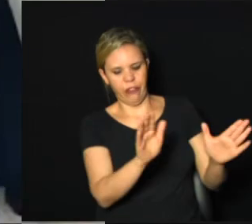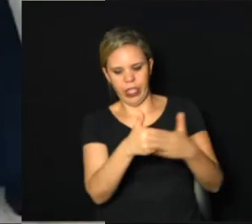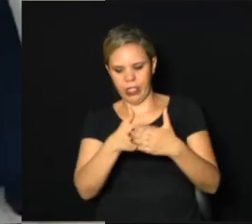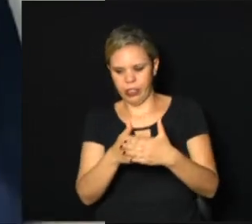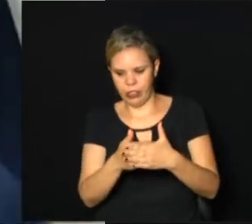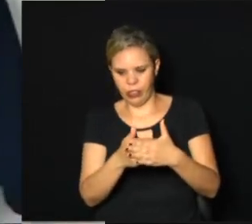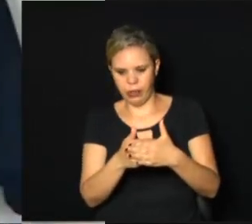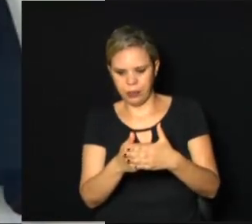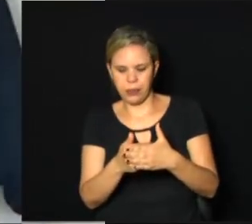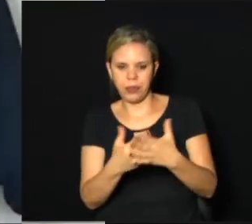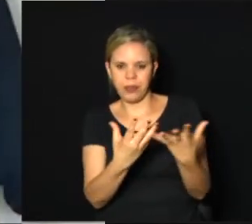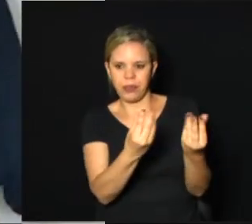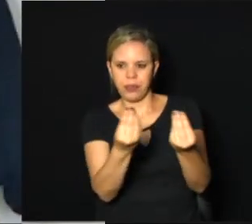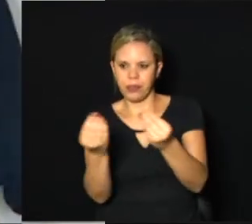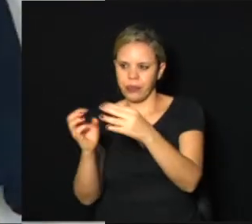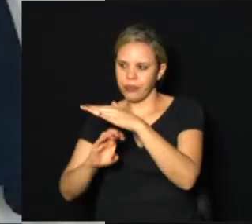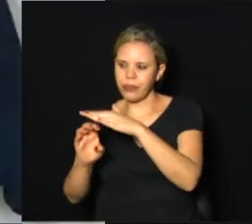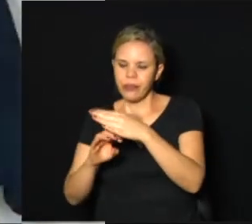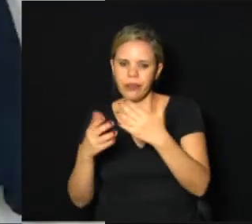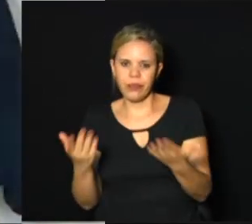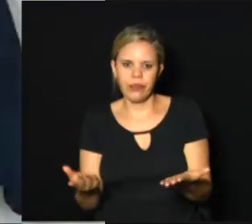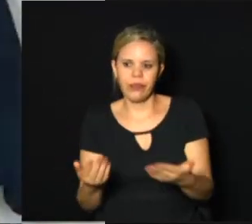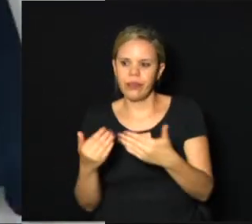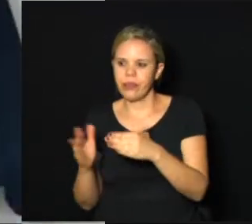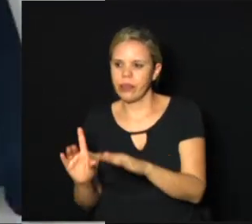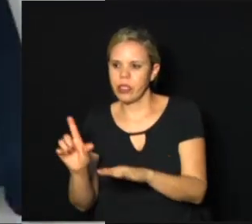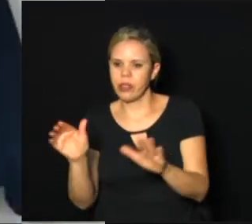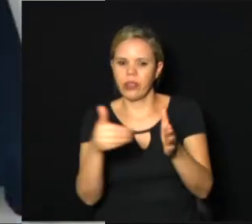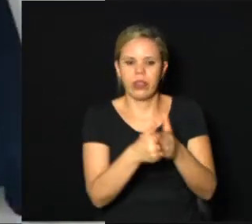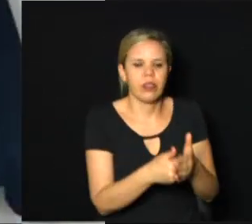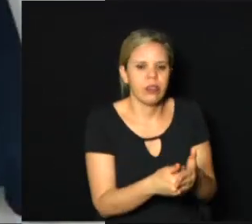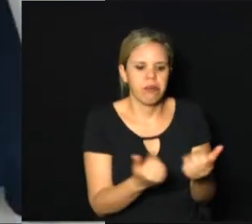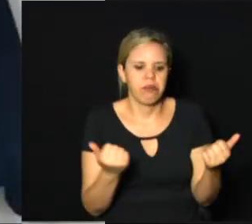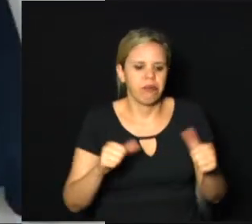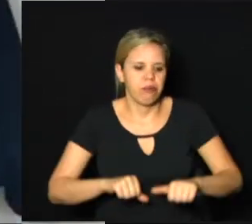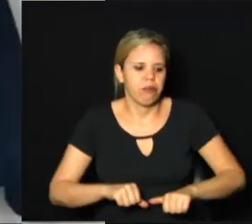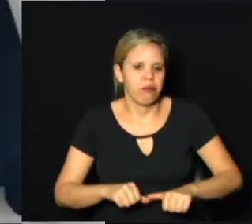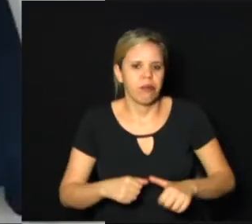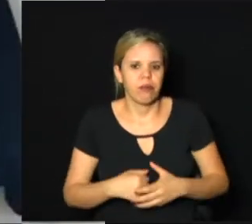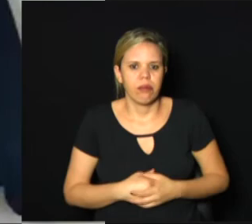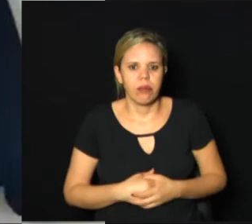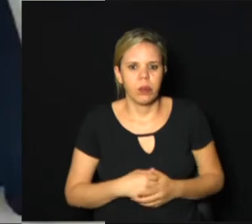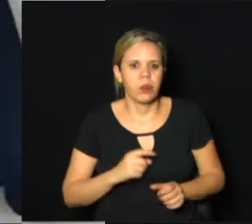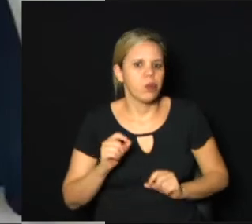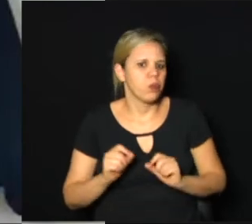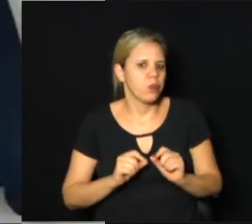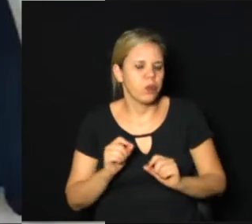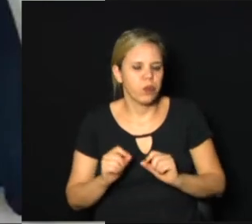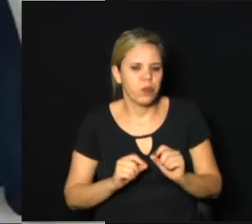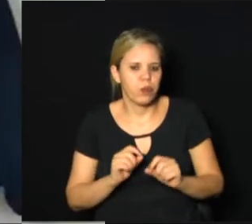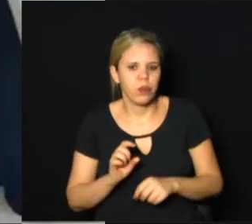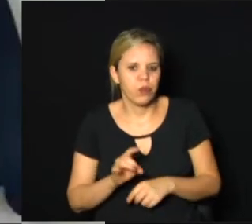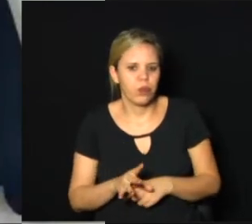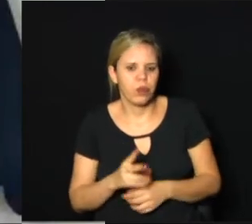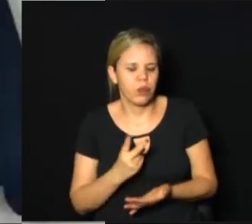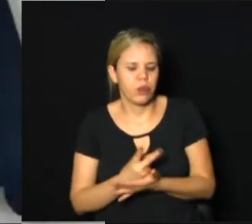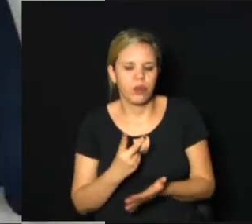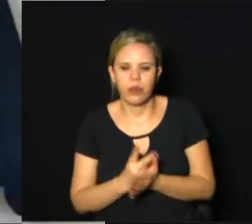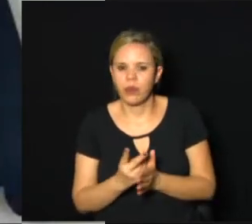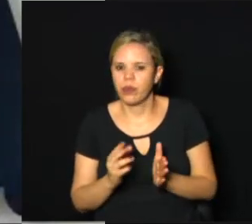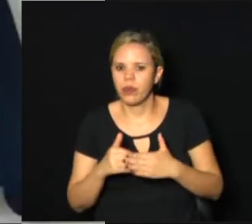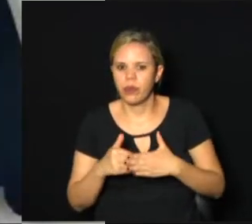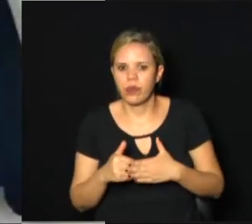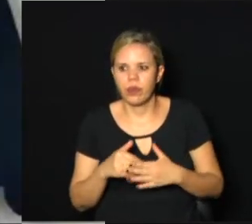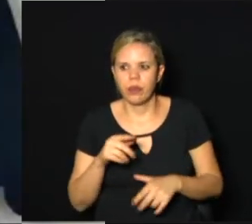fechar. Para muitas empresas, reabrir e depois fechar chegava a ser pior do que apenas manter fechado, porque